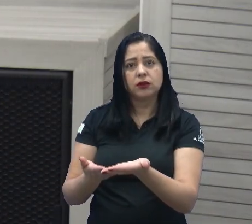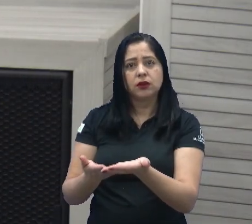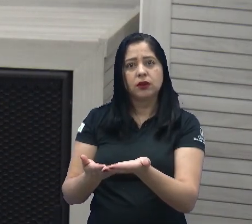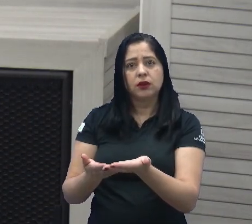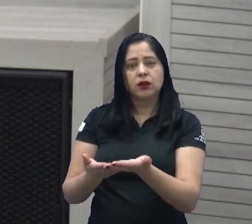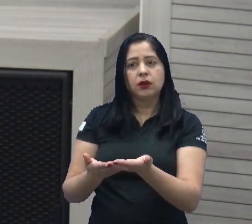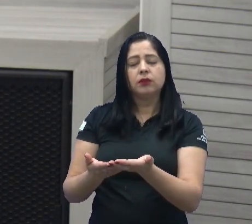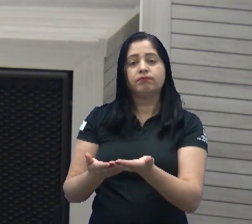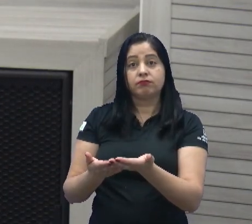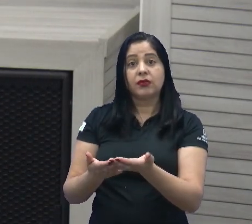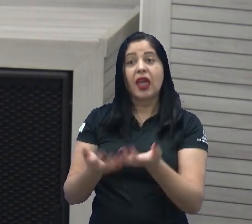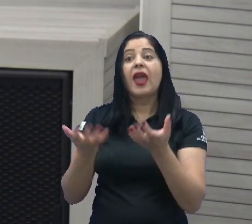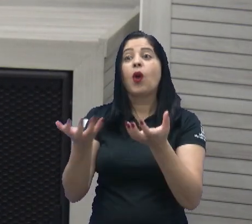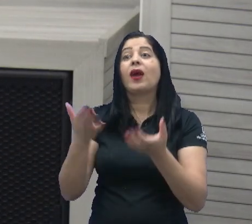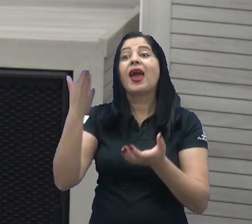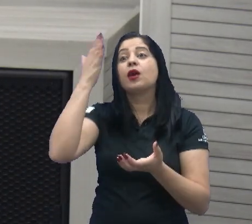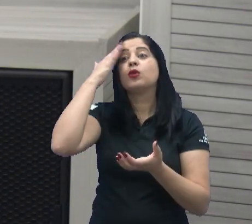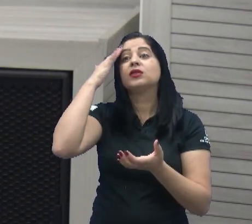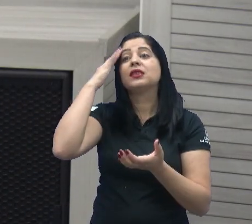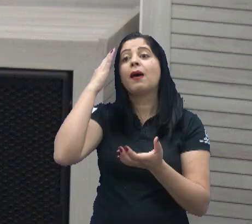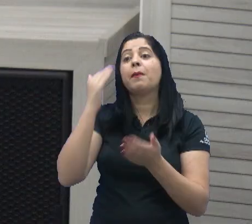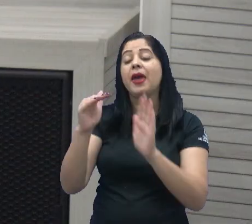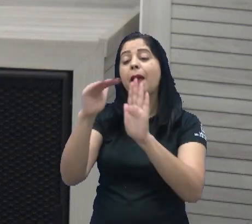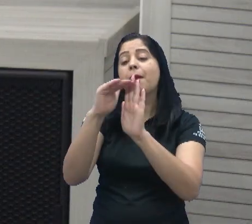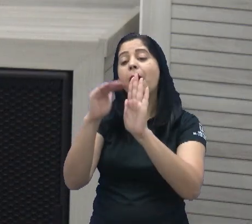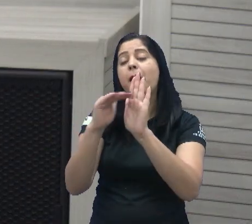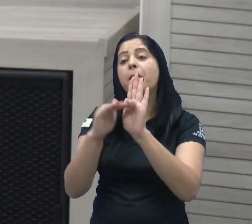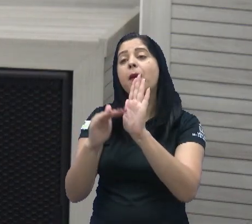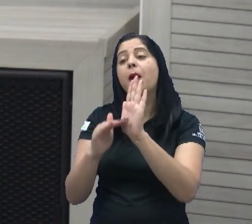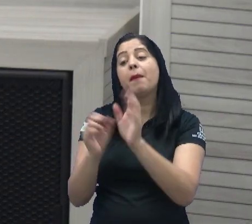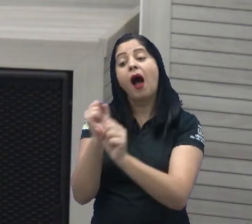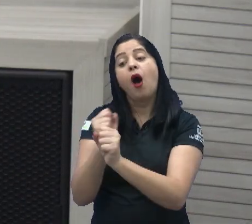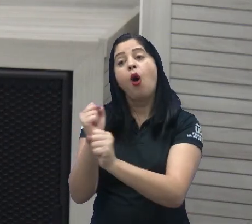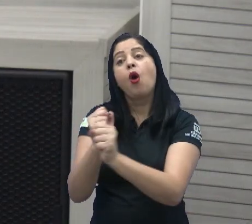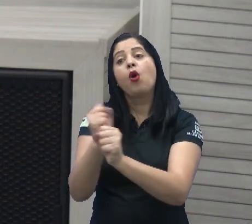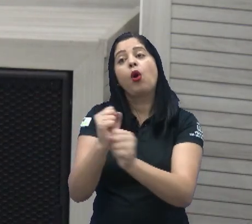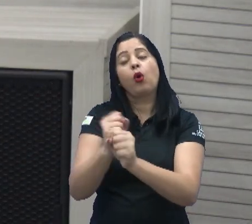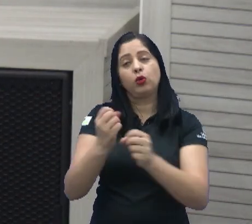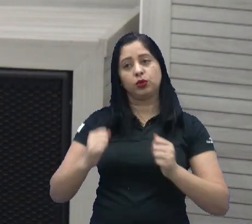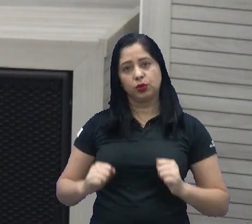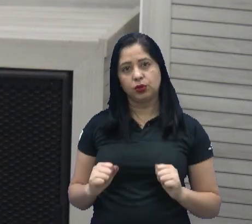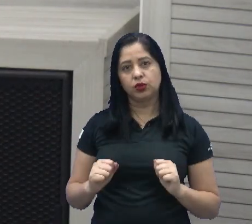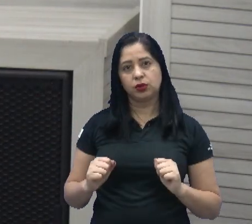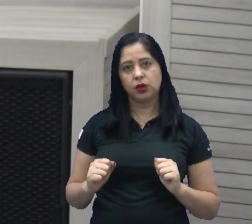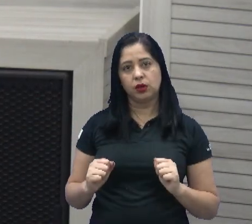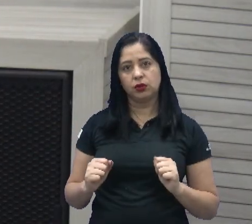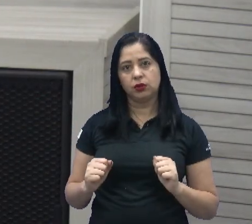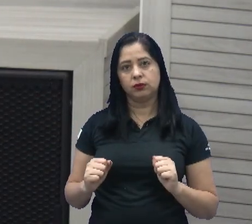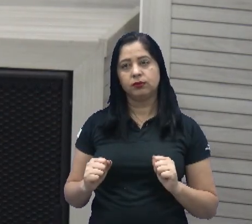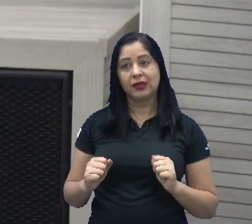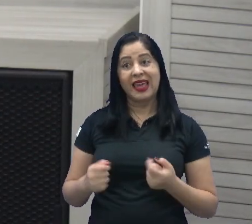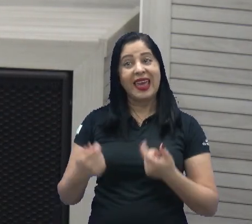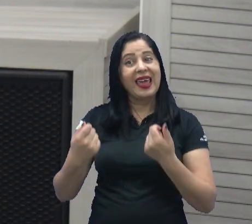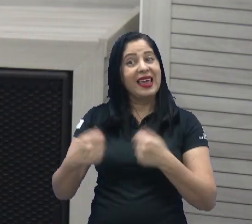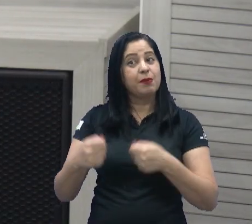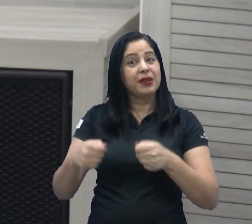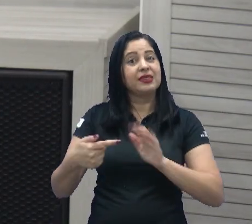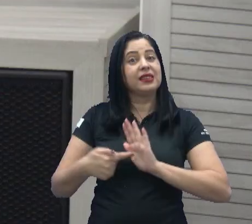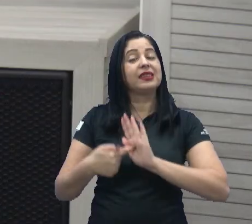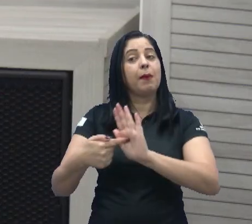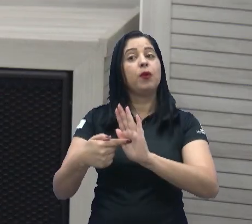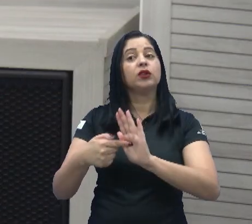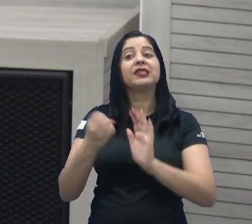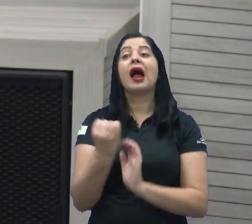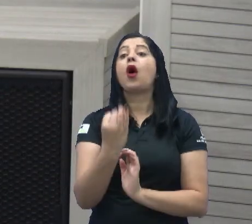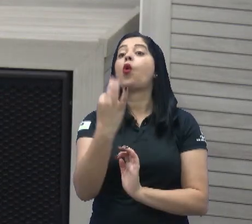solicitamos o cronograma físico-financeiro das obras previstas para o município e a apresentação dos indicadores atuais de perdas de água da Sabesp